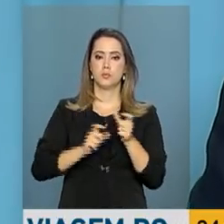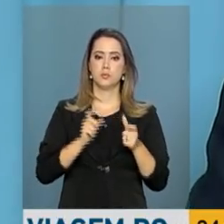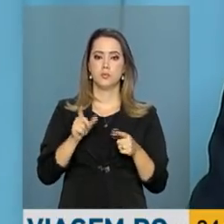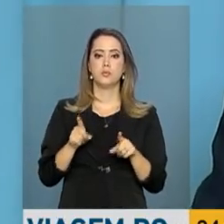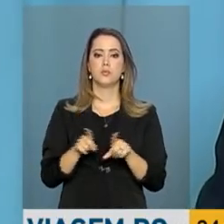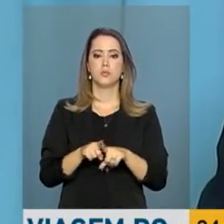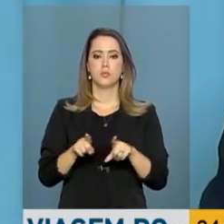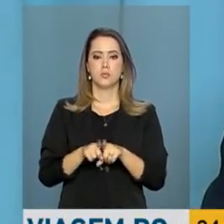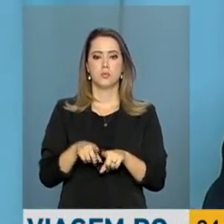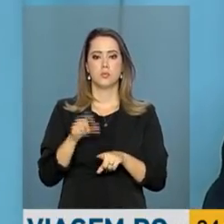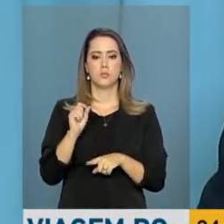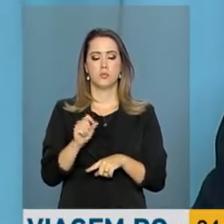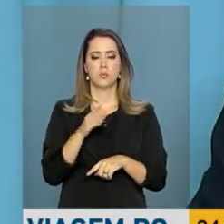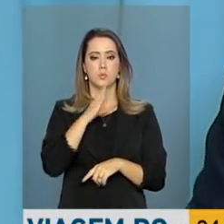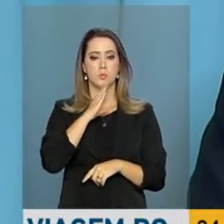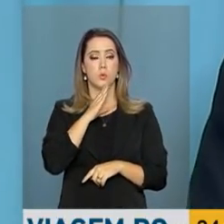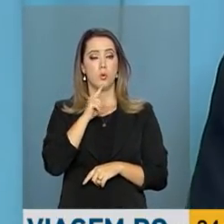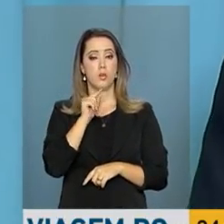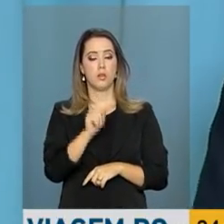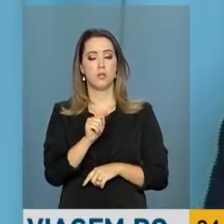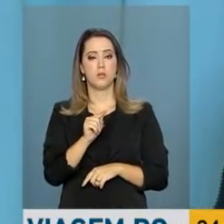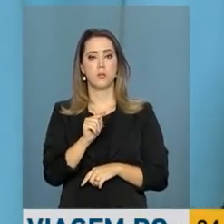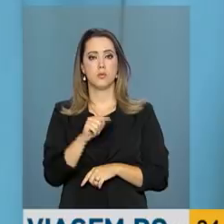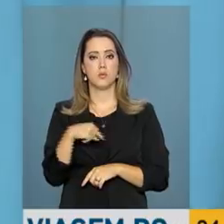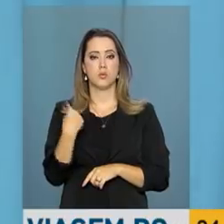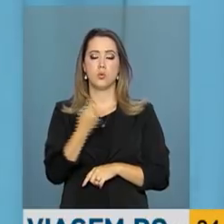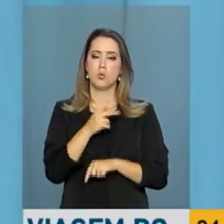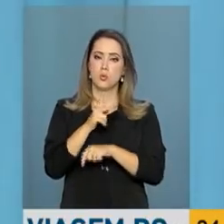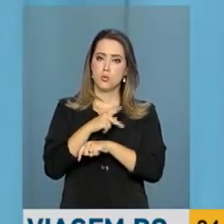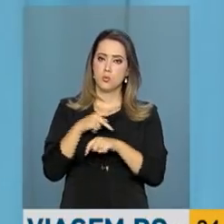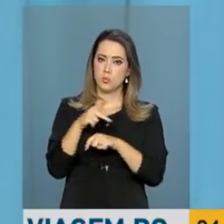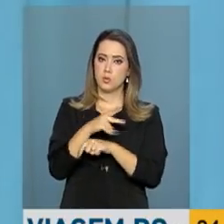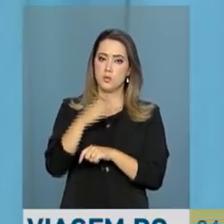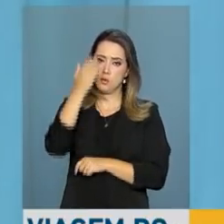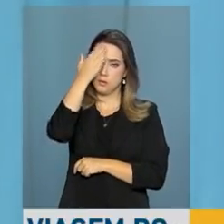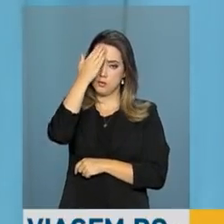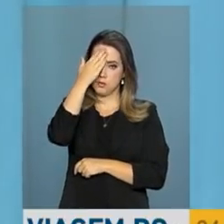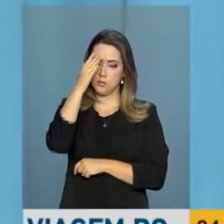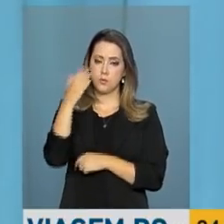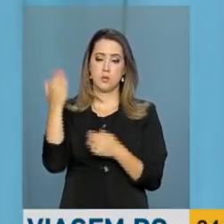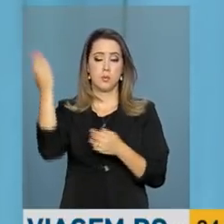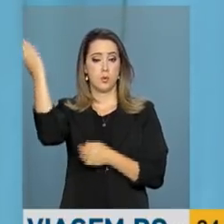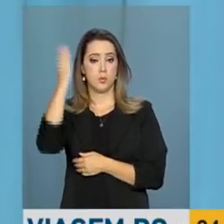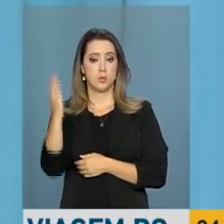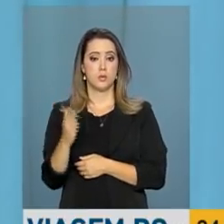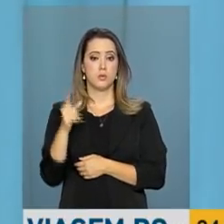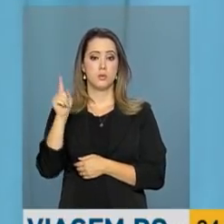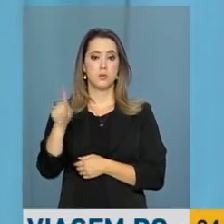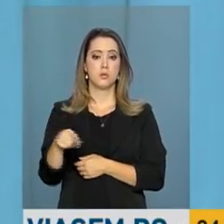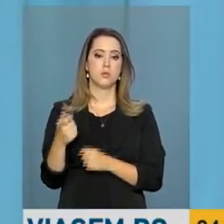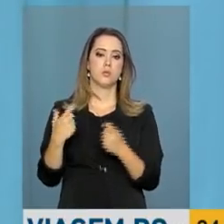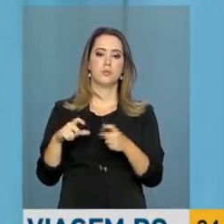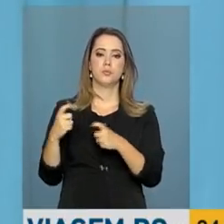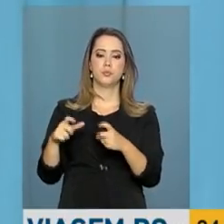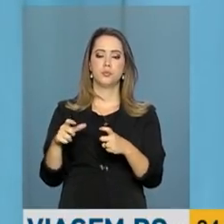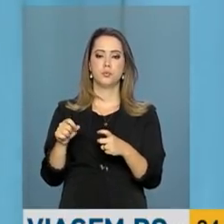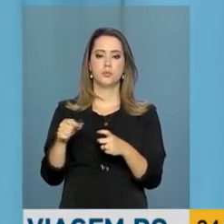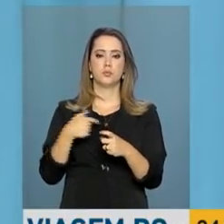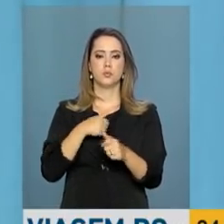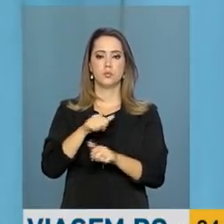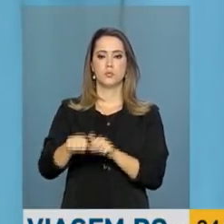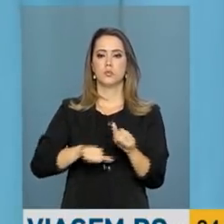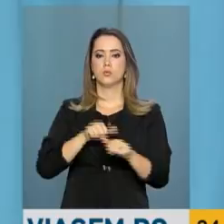que também conhecem o nosso país e sabe que o país, o Brasil, é um país que